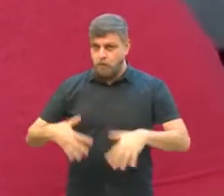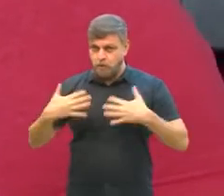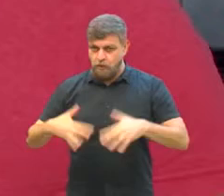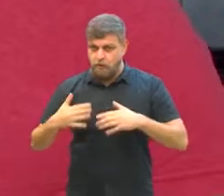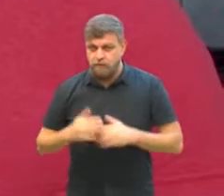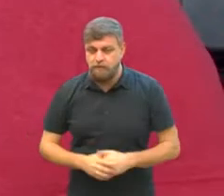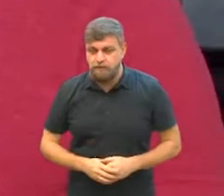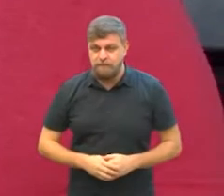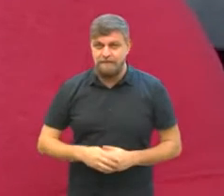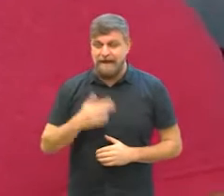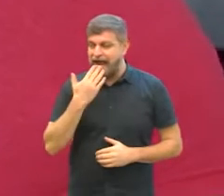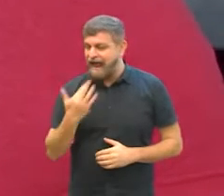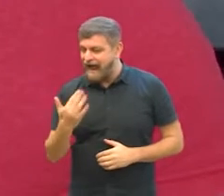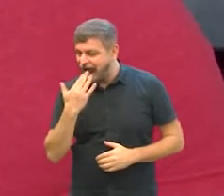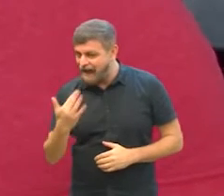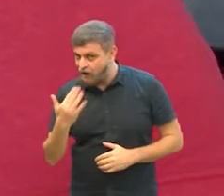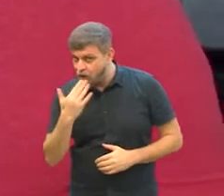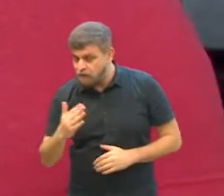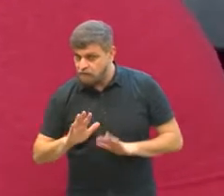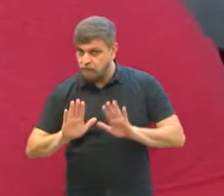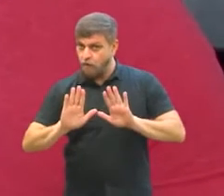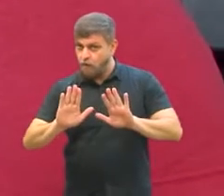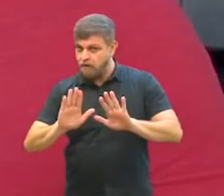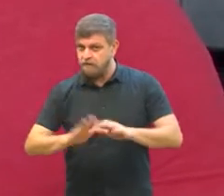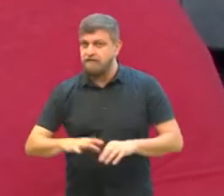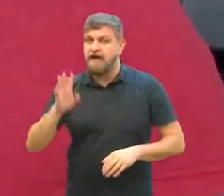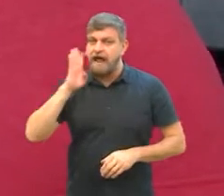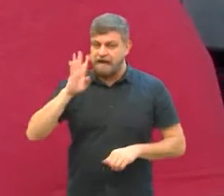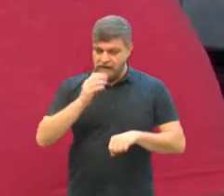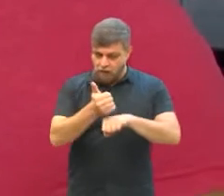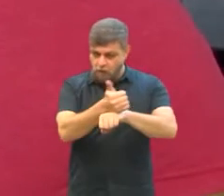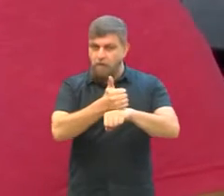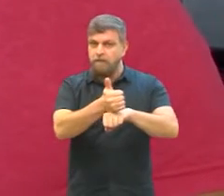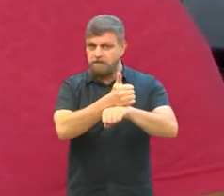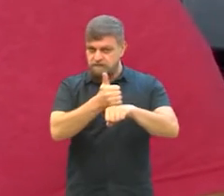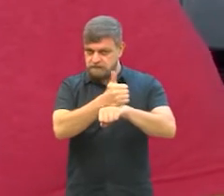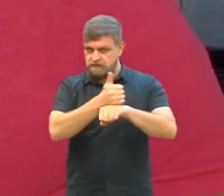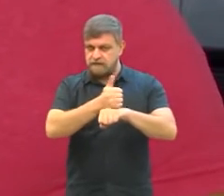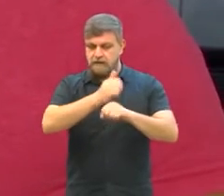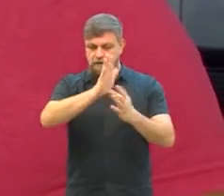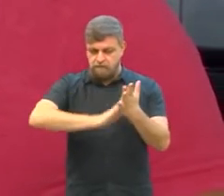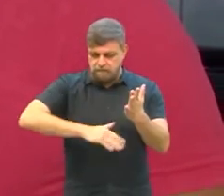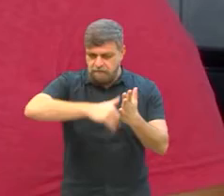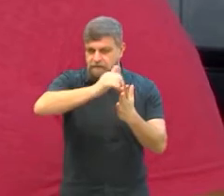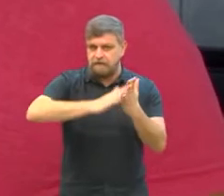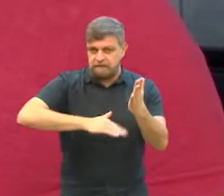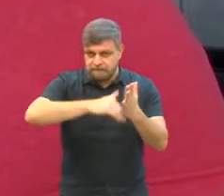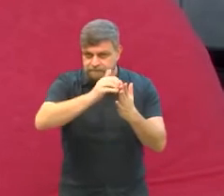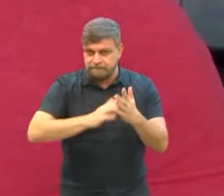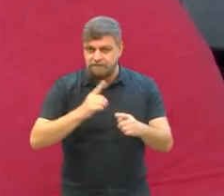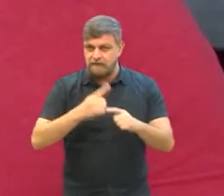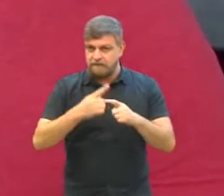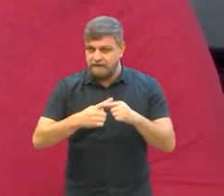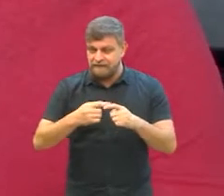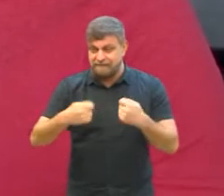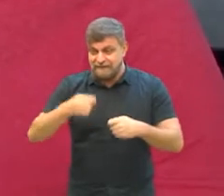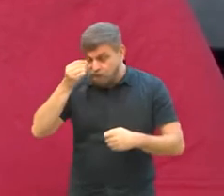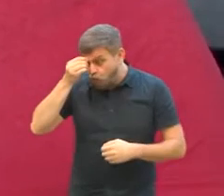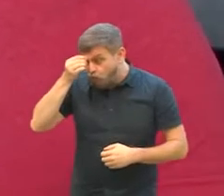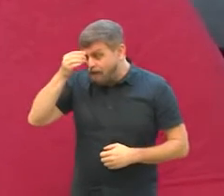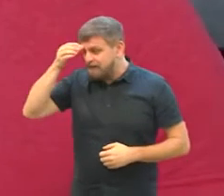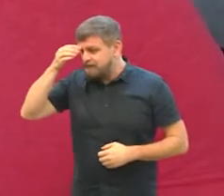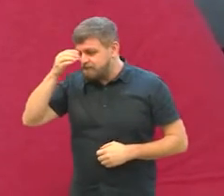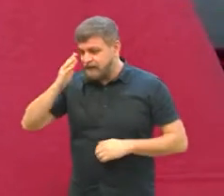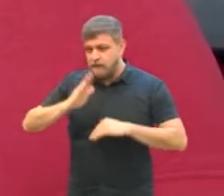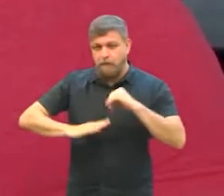muito grande, que nem mudar totalmente a cor, que nem a Ana Maria fez, eu acho legal sim procurar um profissional, porque detém um pouco